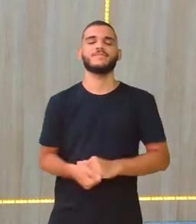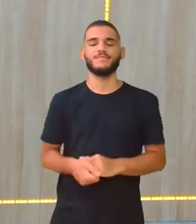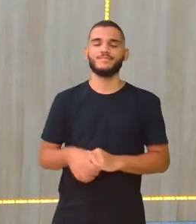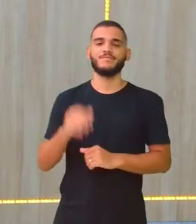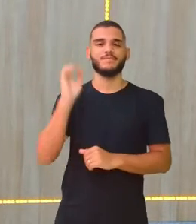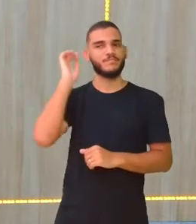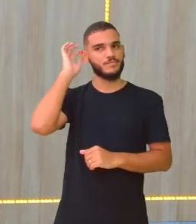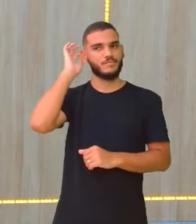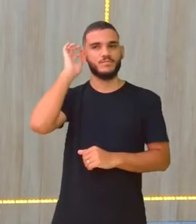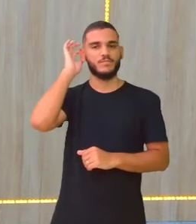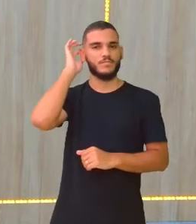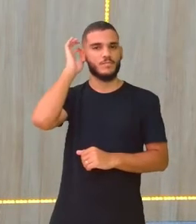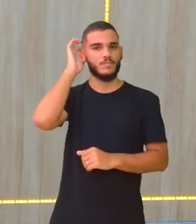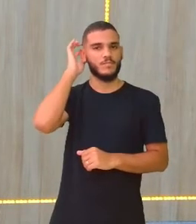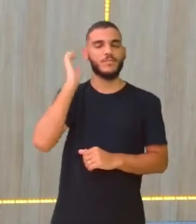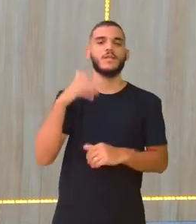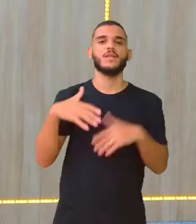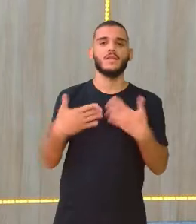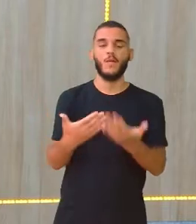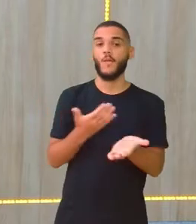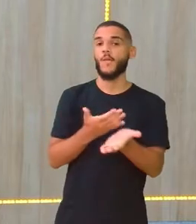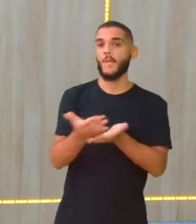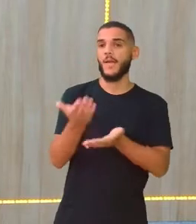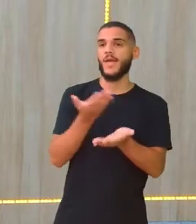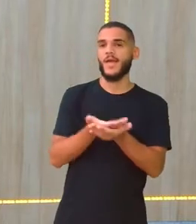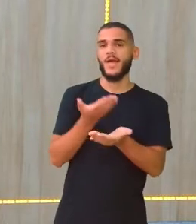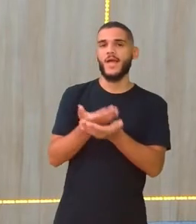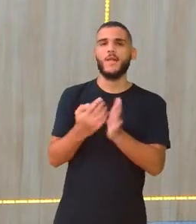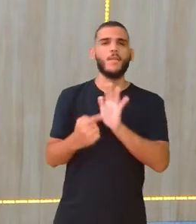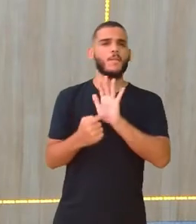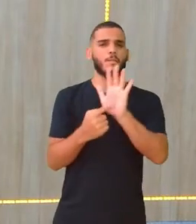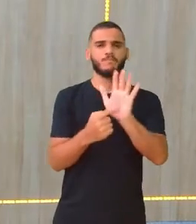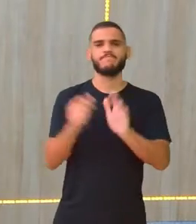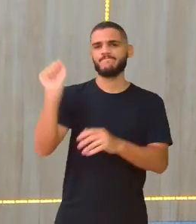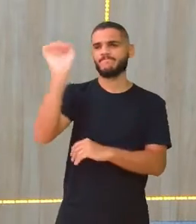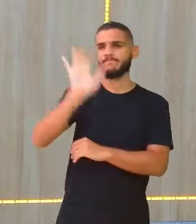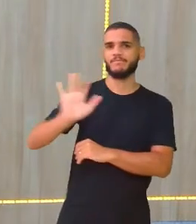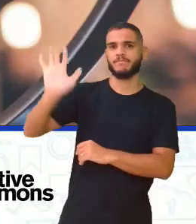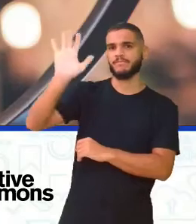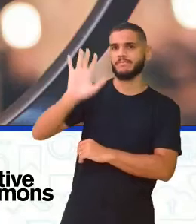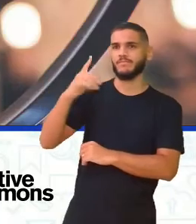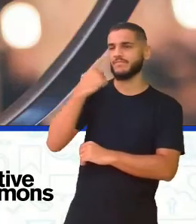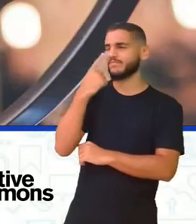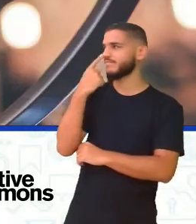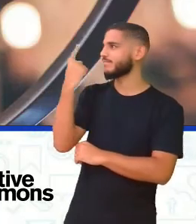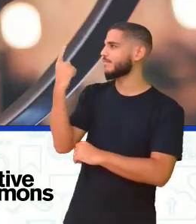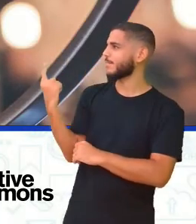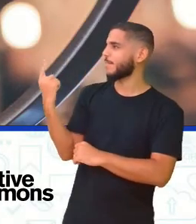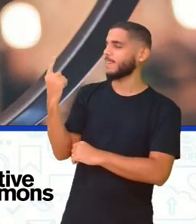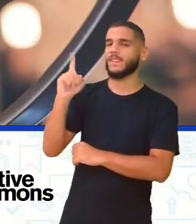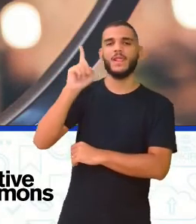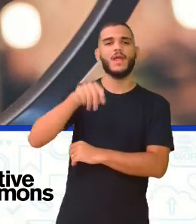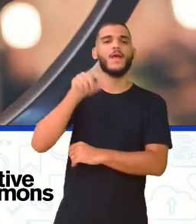Nordeste. Já começa aqui a nossa aula, jogando na sua tela essa imagem aí, ó. Que é o